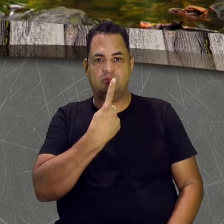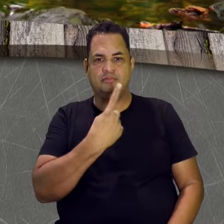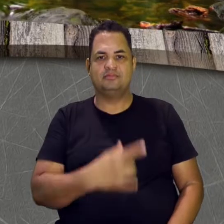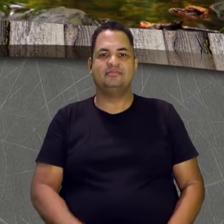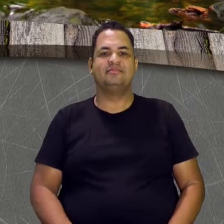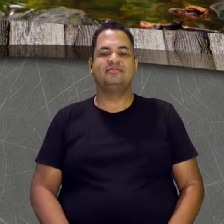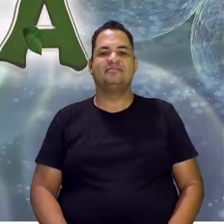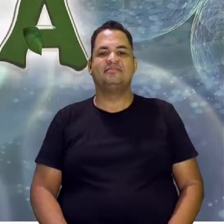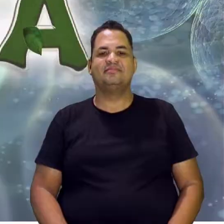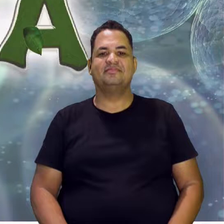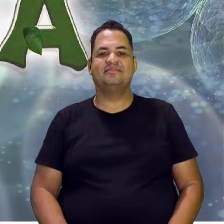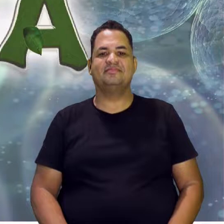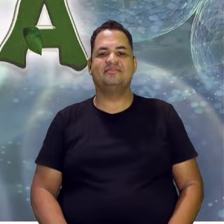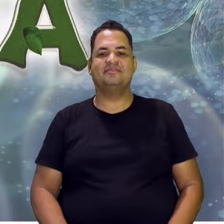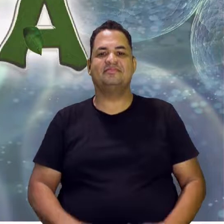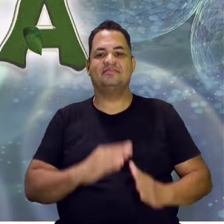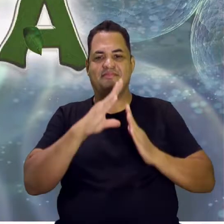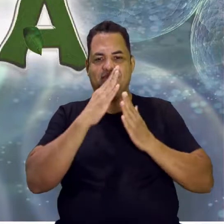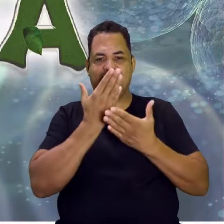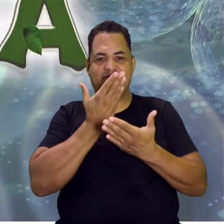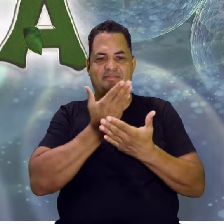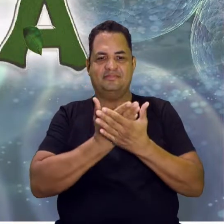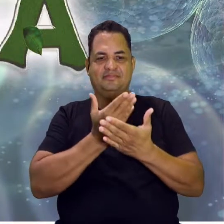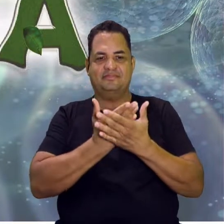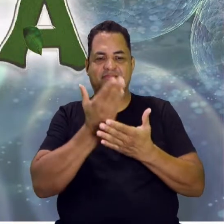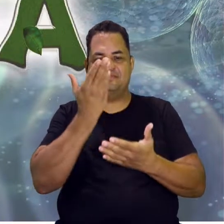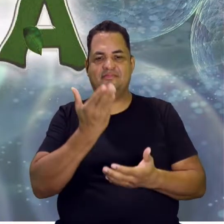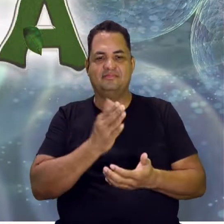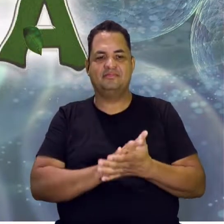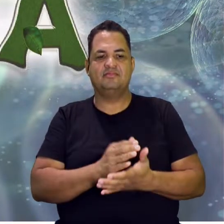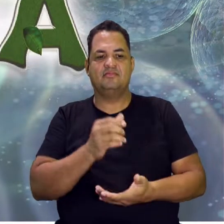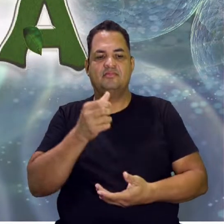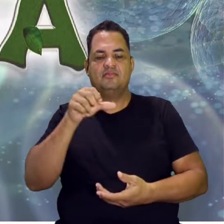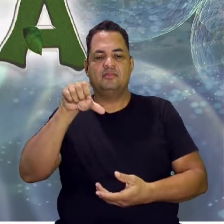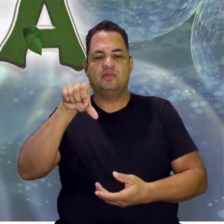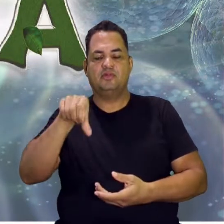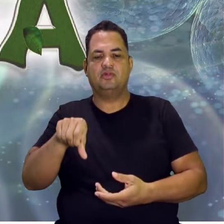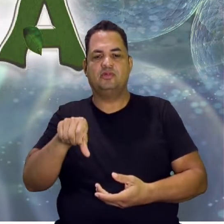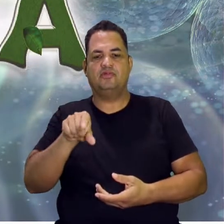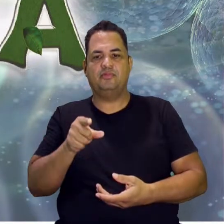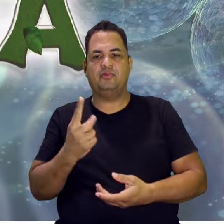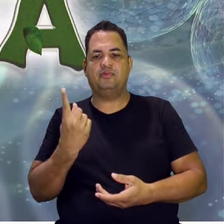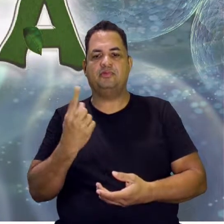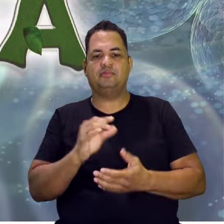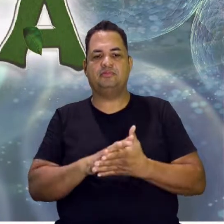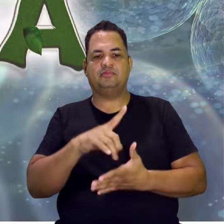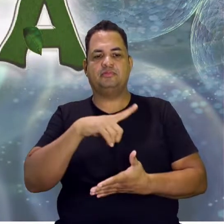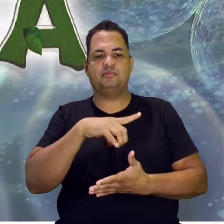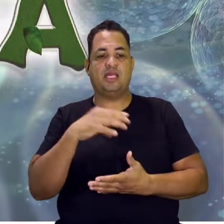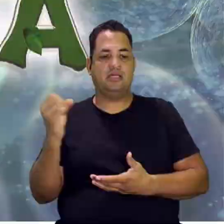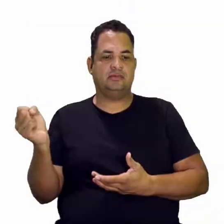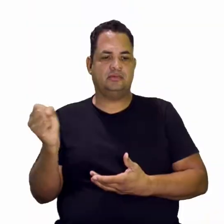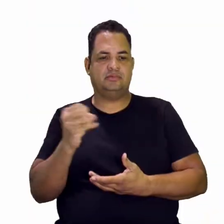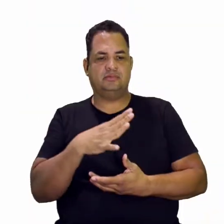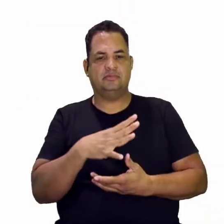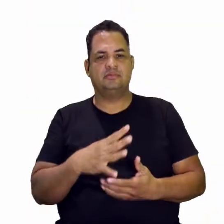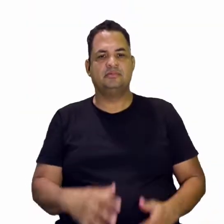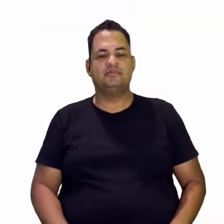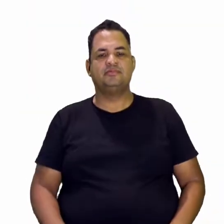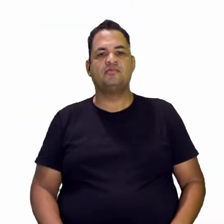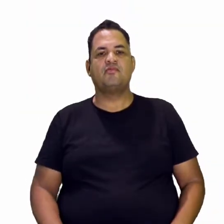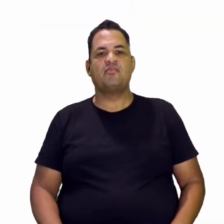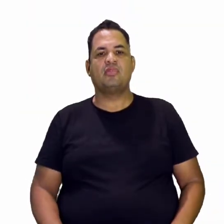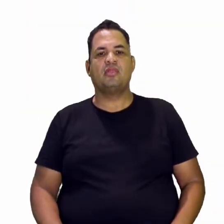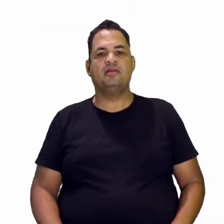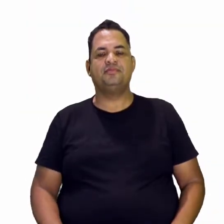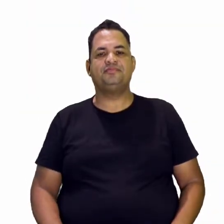1. Vamos lá então para o material? Essa é a nossa aula 9.1 e nessa aula tem novidade. Vamos